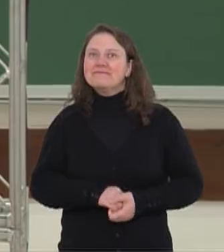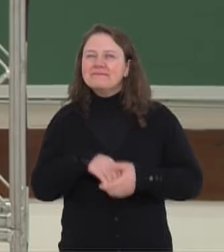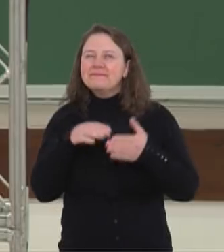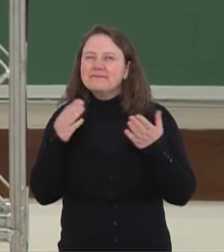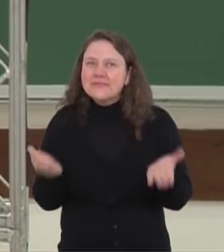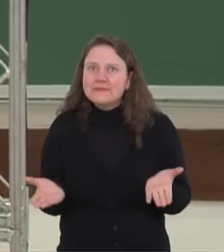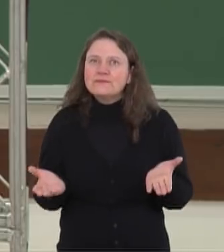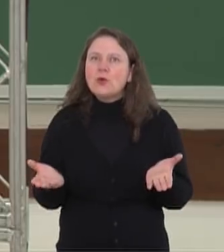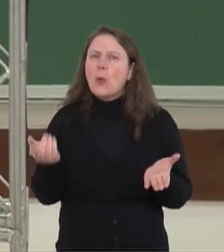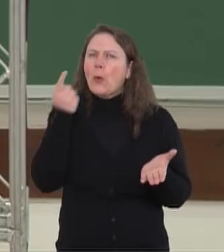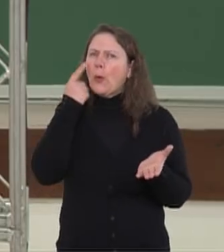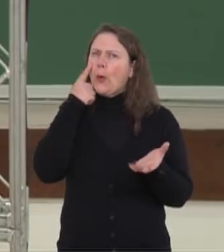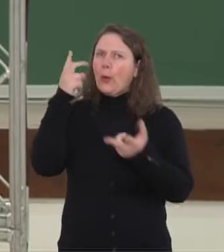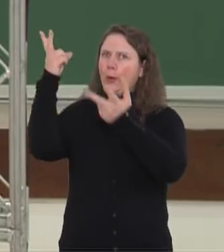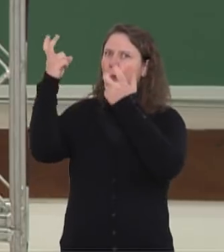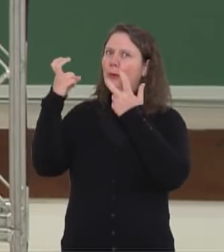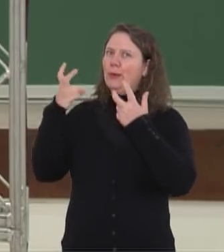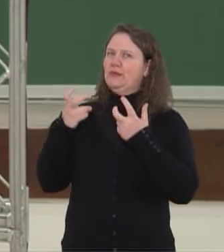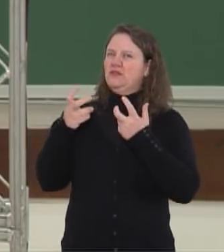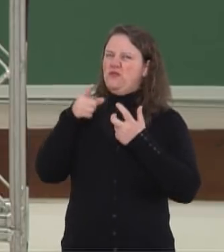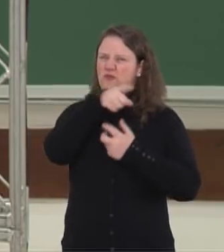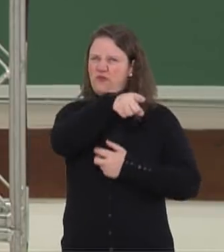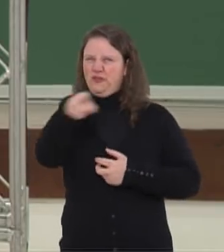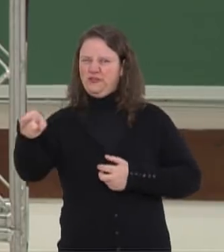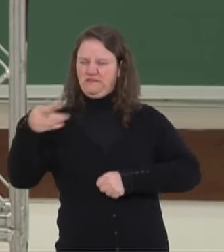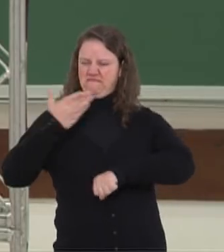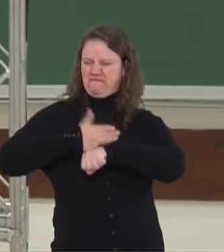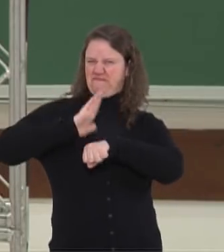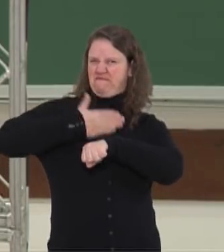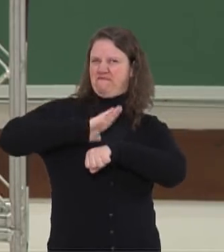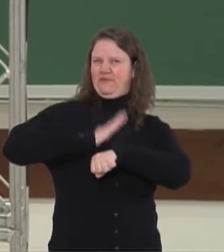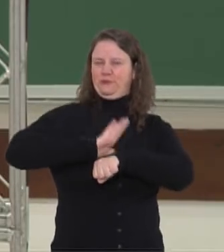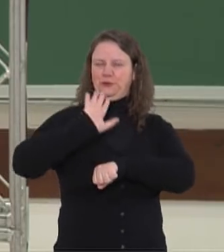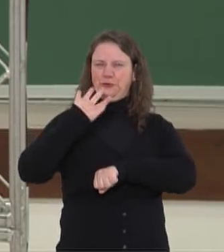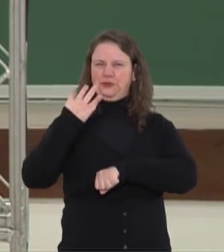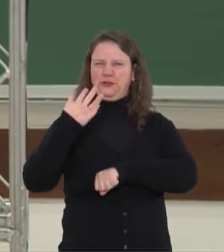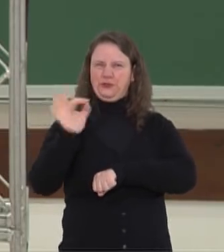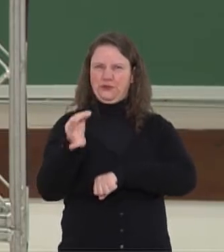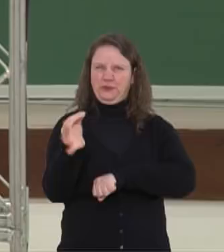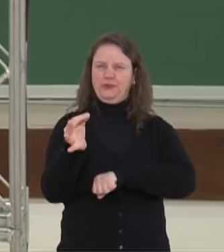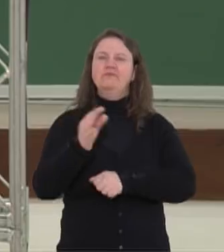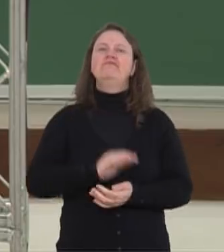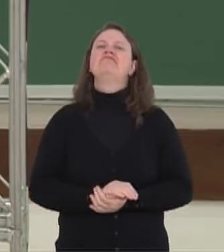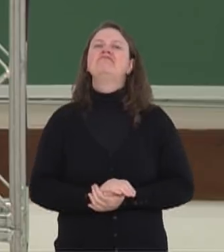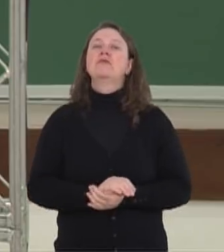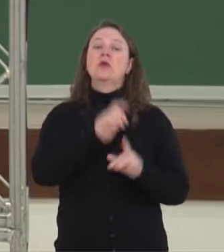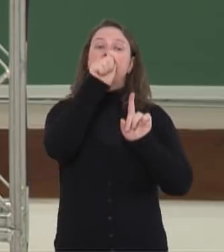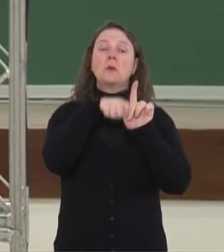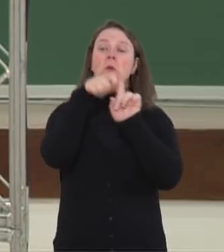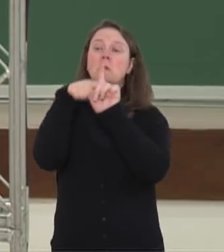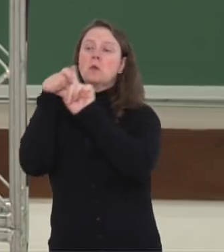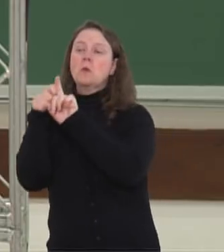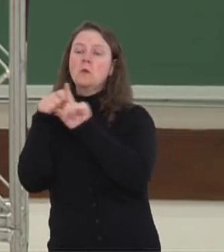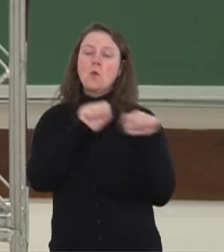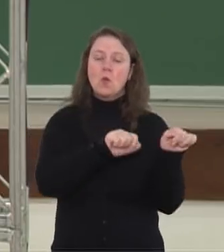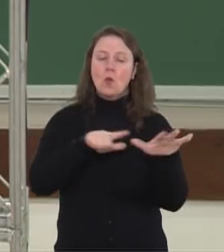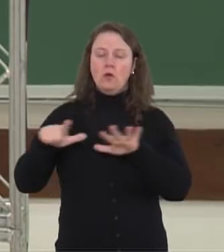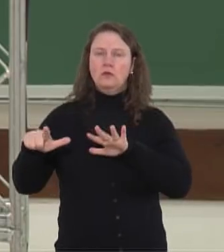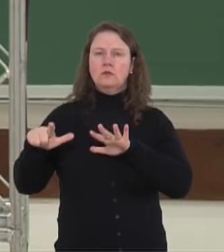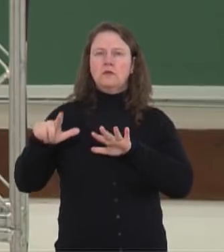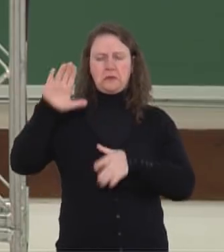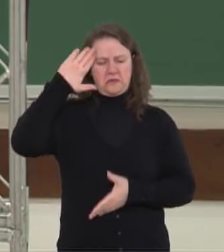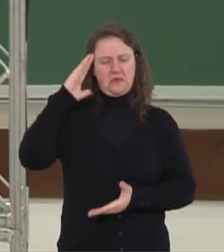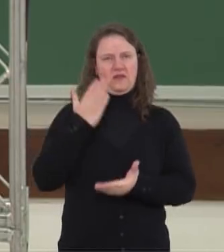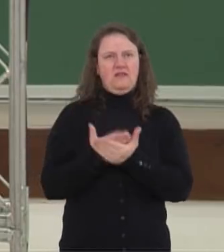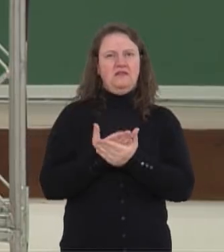Olha só, como vocês já estão craques em dias da semana, meses do ano, eu tenho certeza que foi bem tranquilo